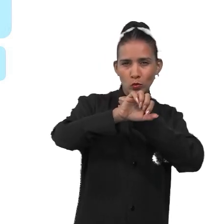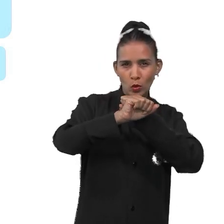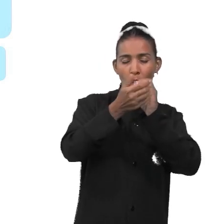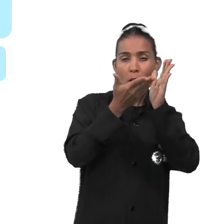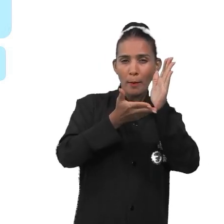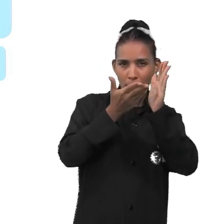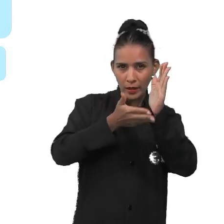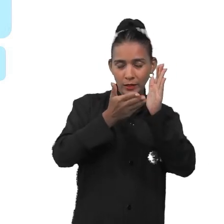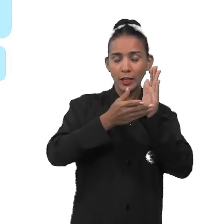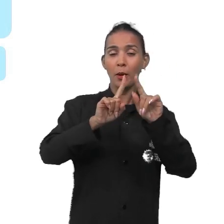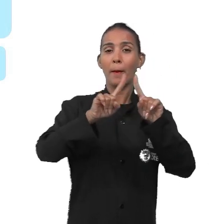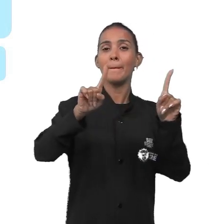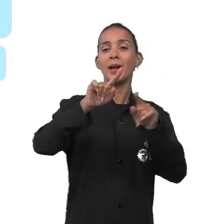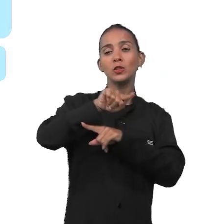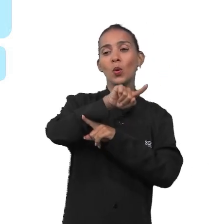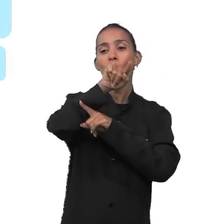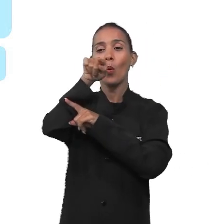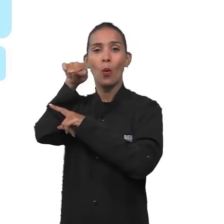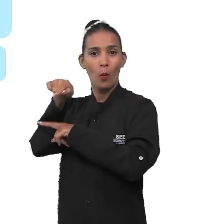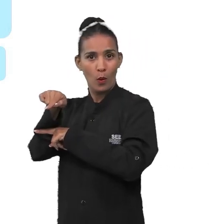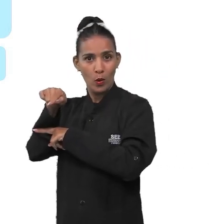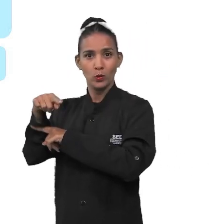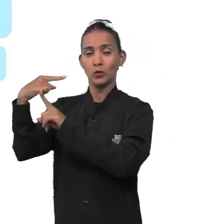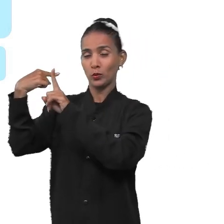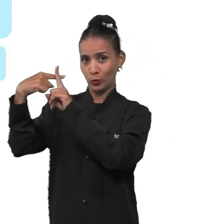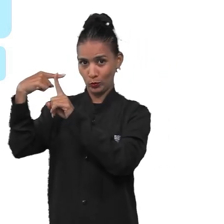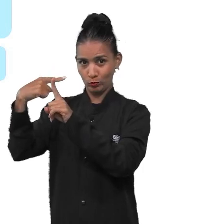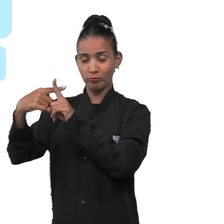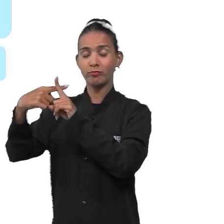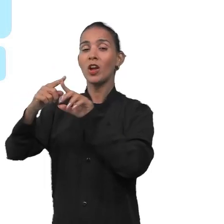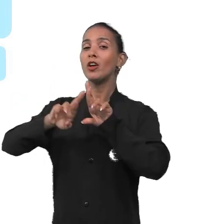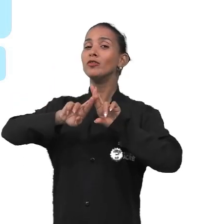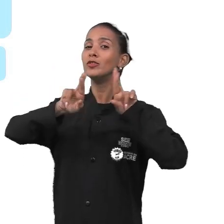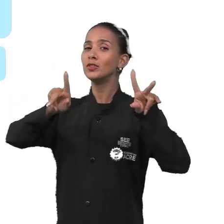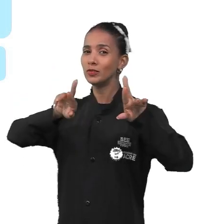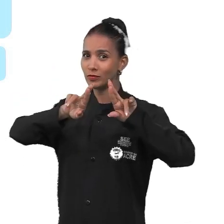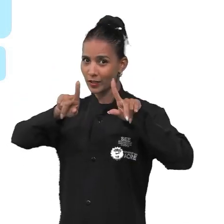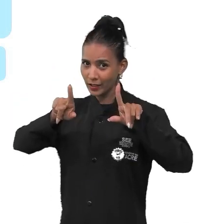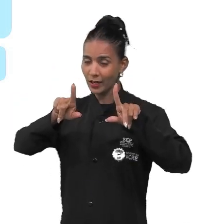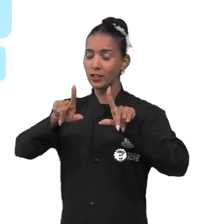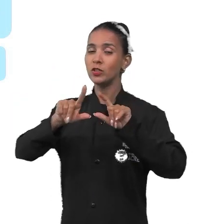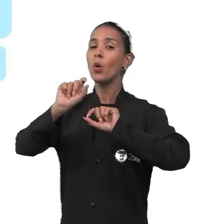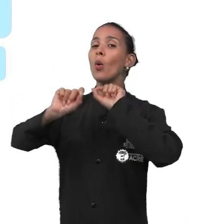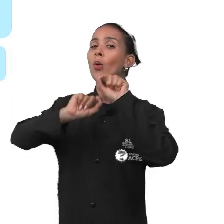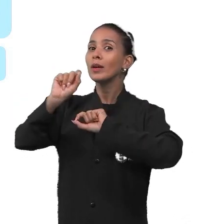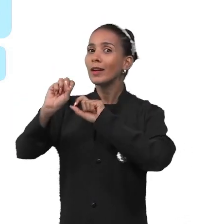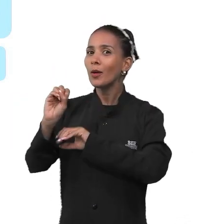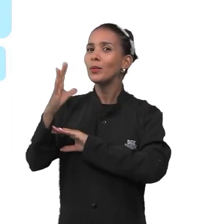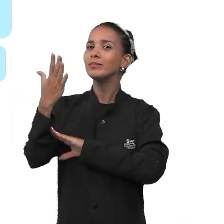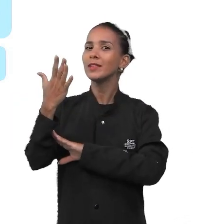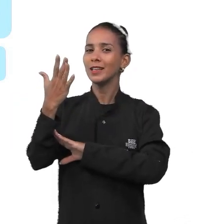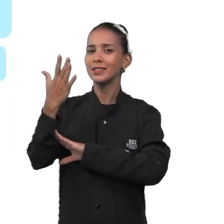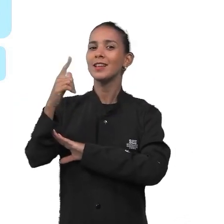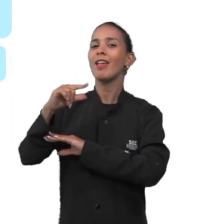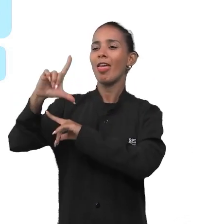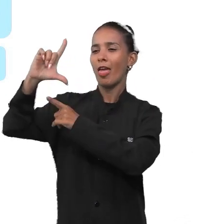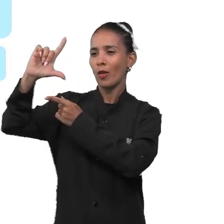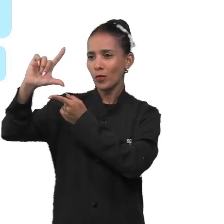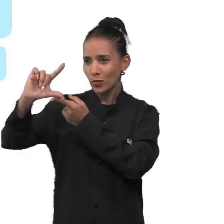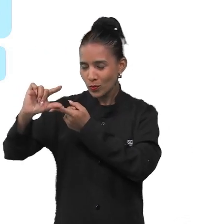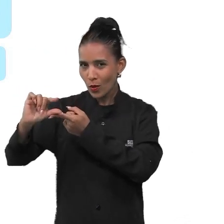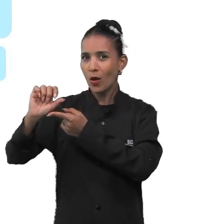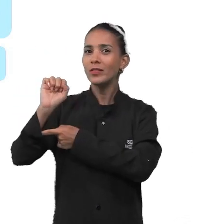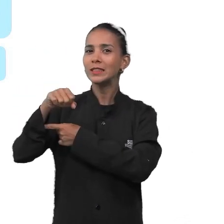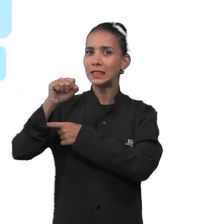Já no processo de redução, que é o polo positivo, o nosso cátodo, ele sofre uma redução. E não se engane, pessoal, na